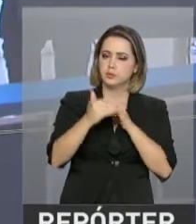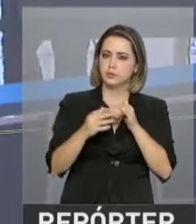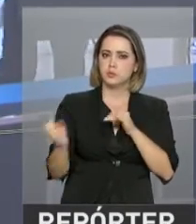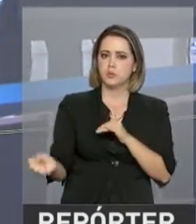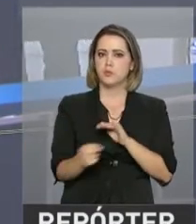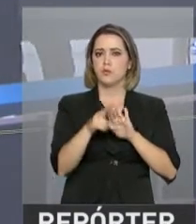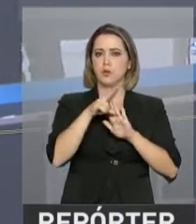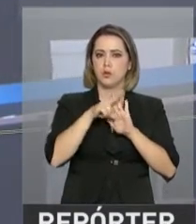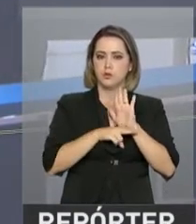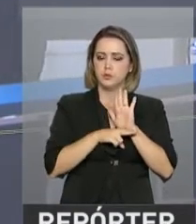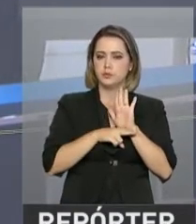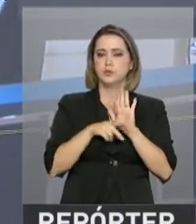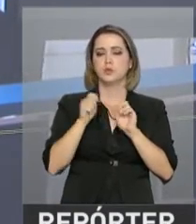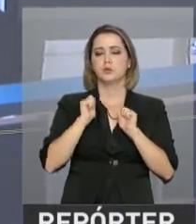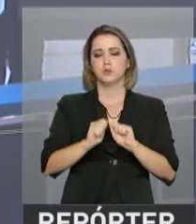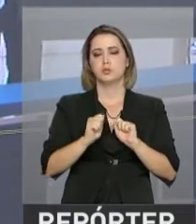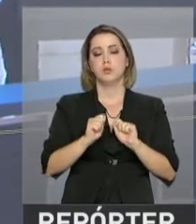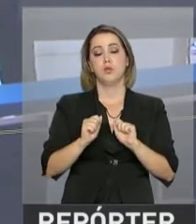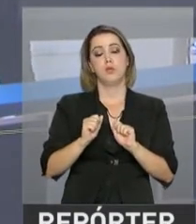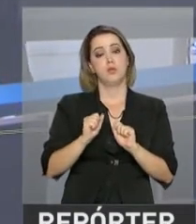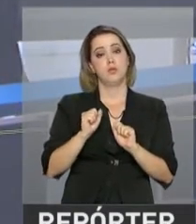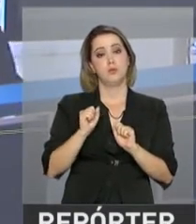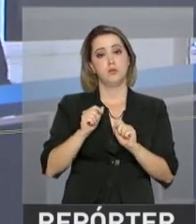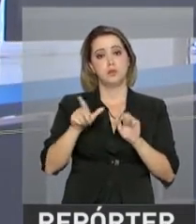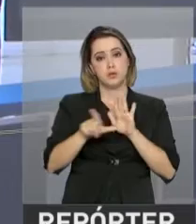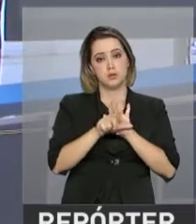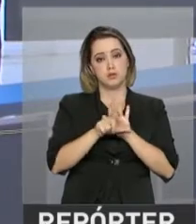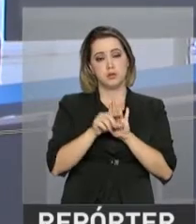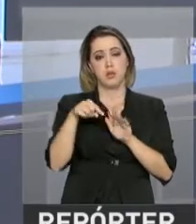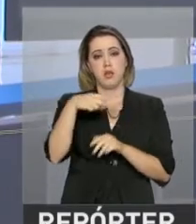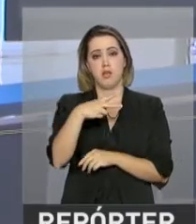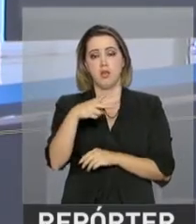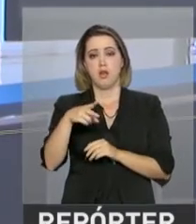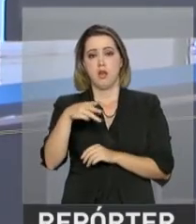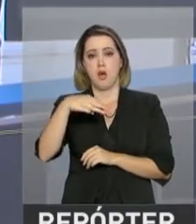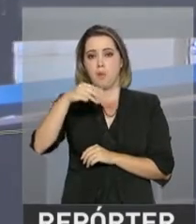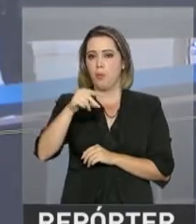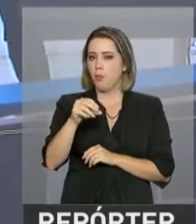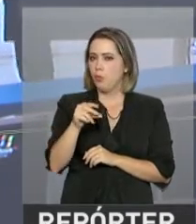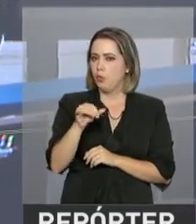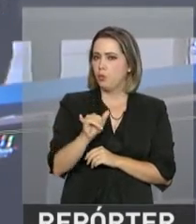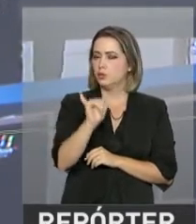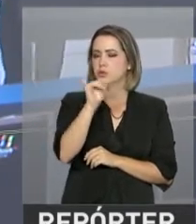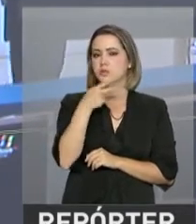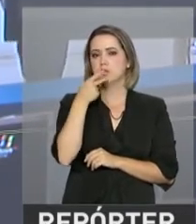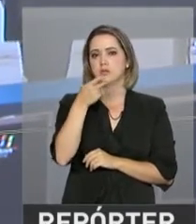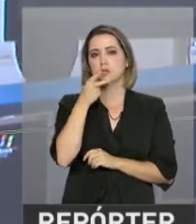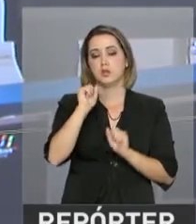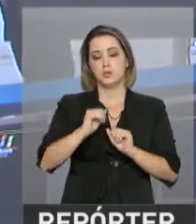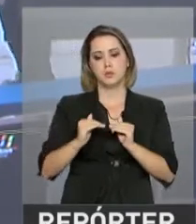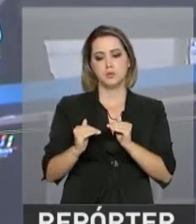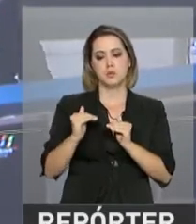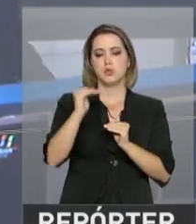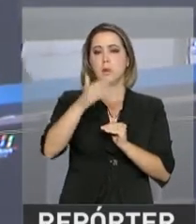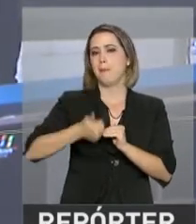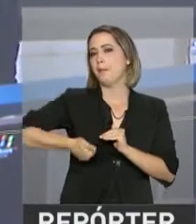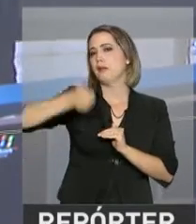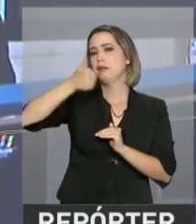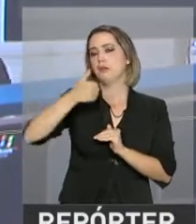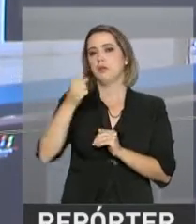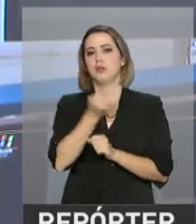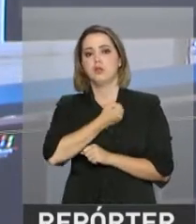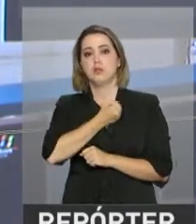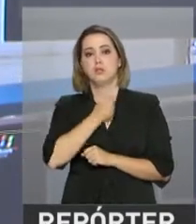de reformas estruturantes segundo a moody's a possibilidade de elevação da nota está condicionada à retomada do crescimento